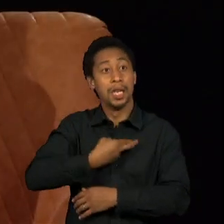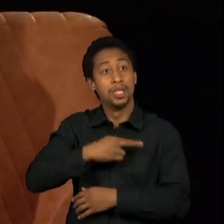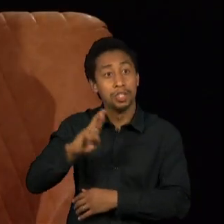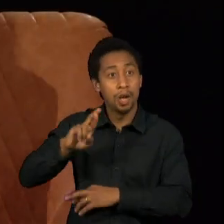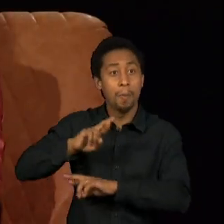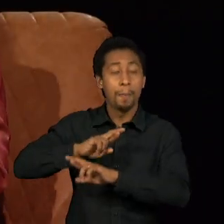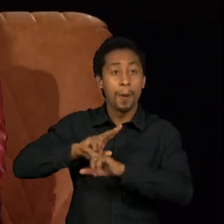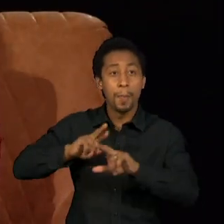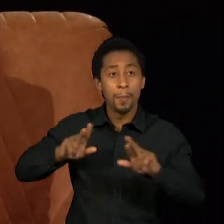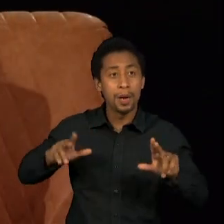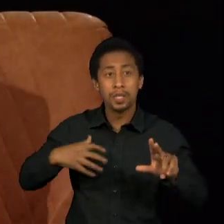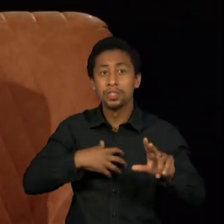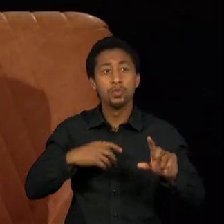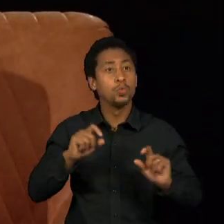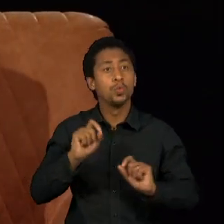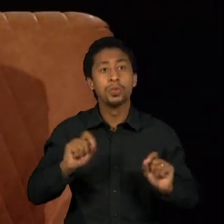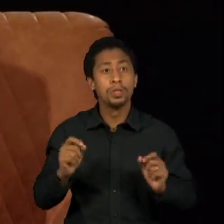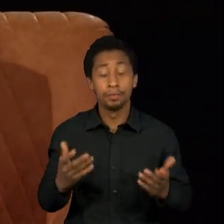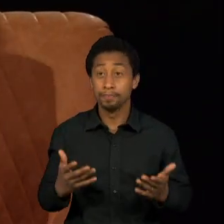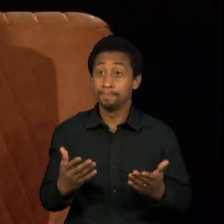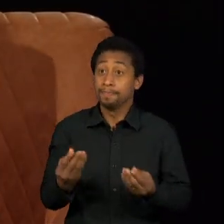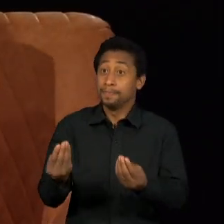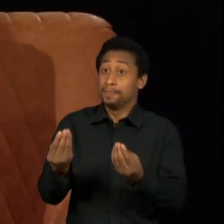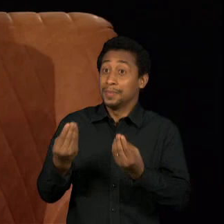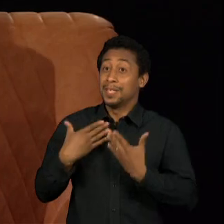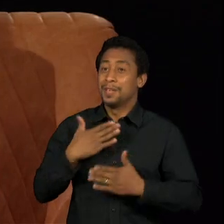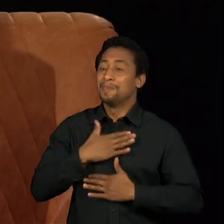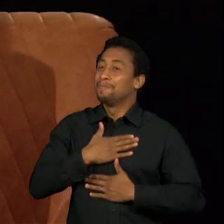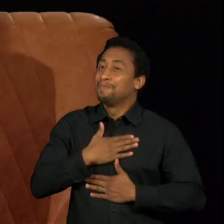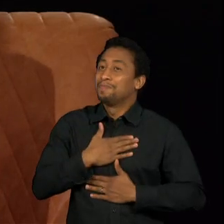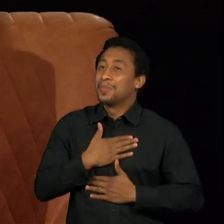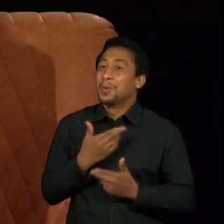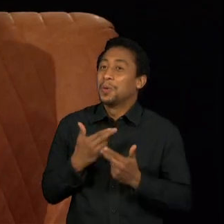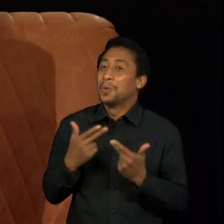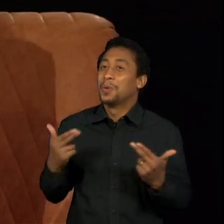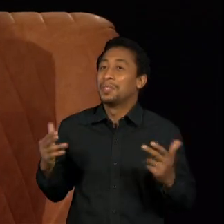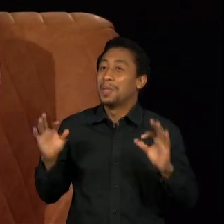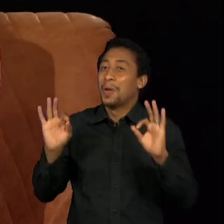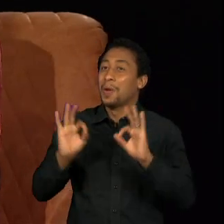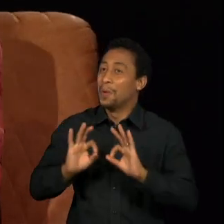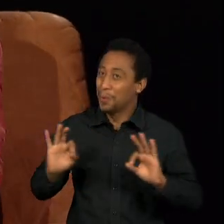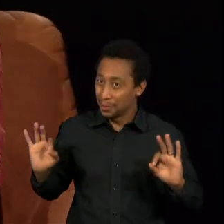Me deu várias coisas ótimas. Várias coisas ótimas, né?